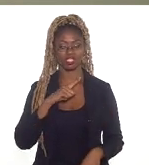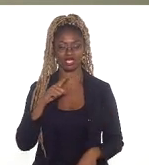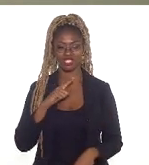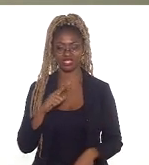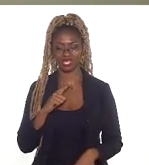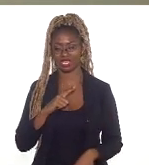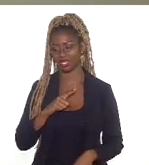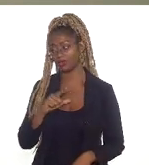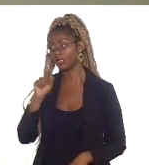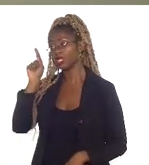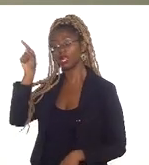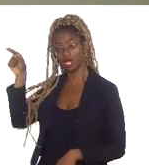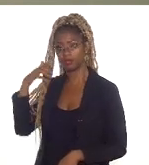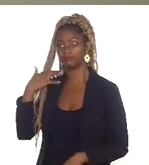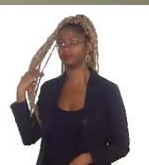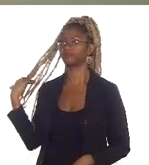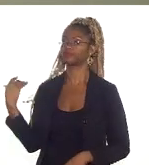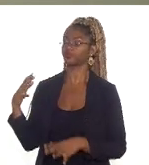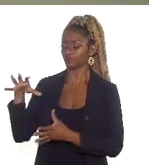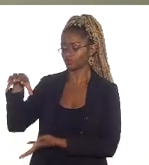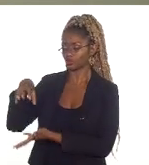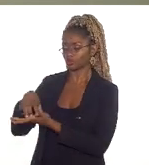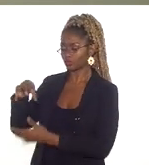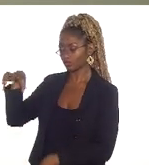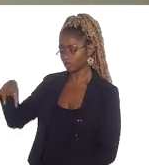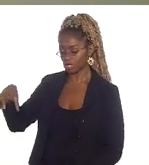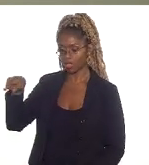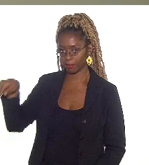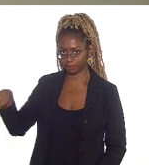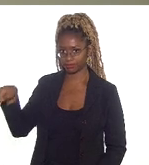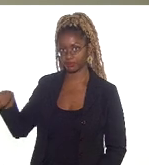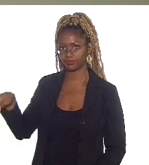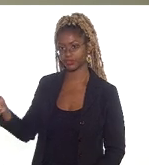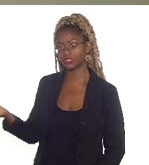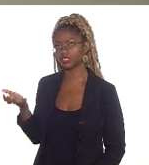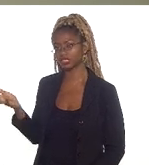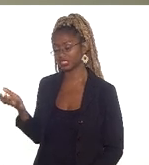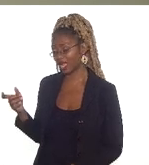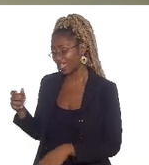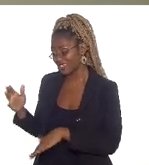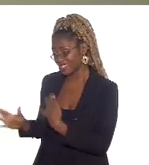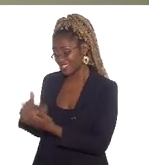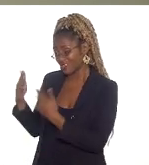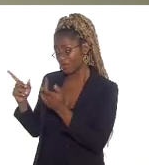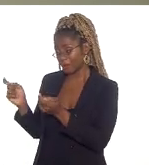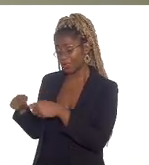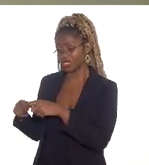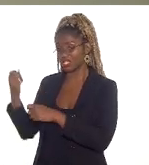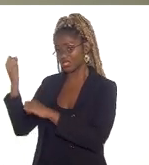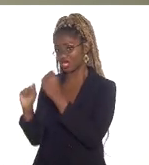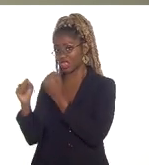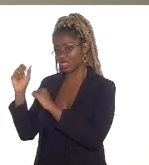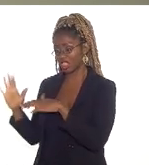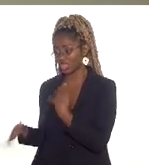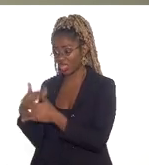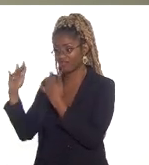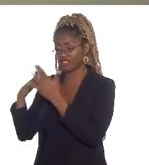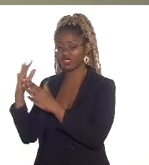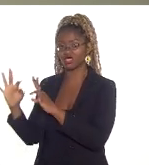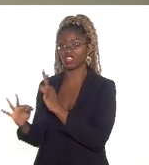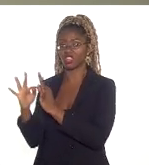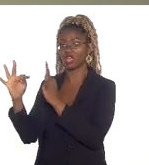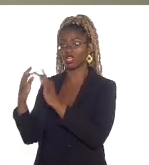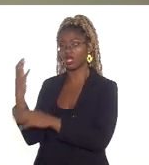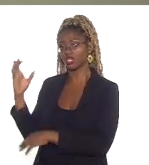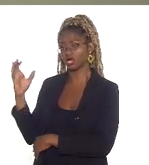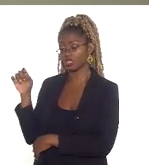numa unidade federativa e você quer desenvolver o potencial industrial através do avanço científico e